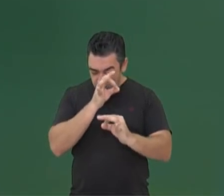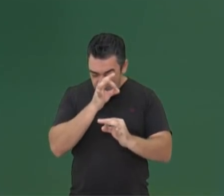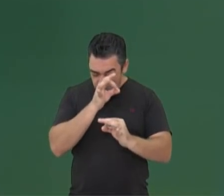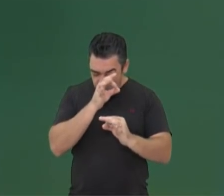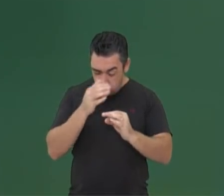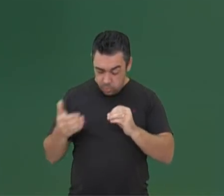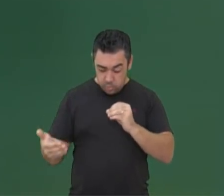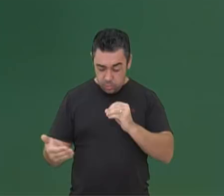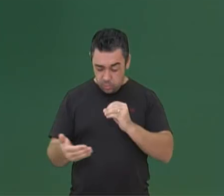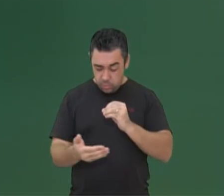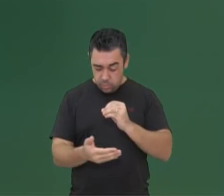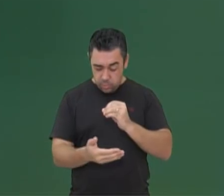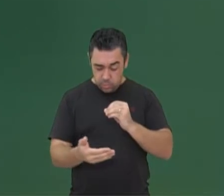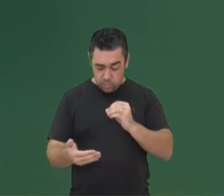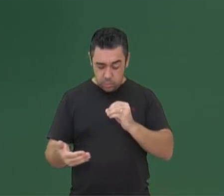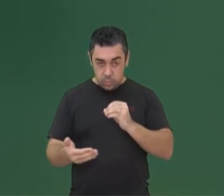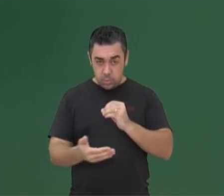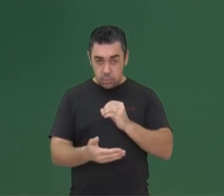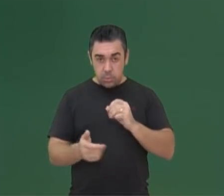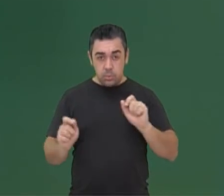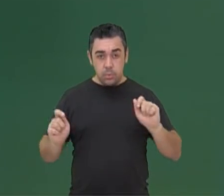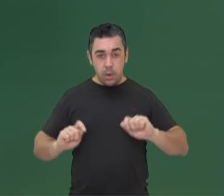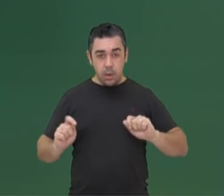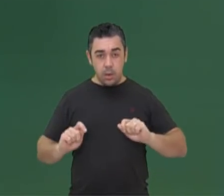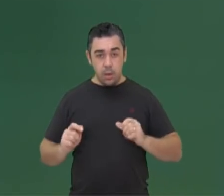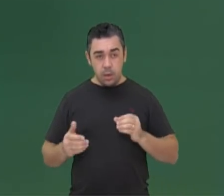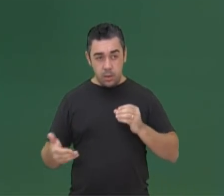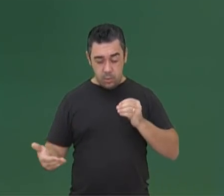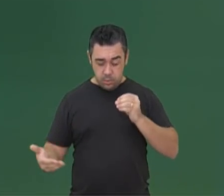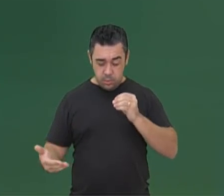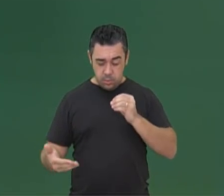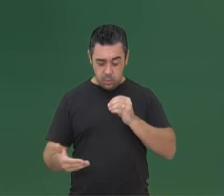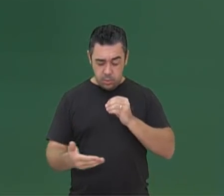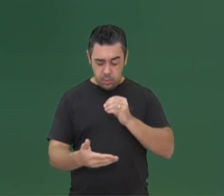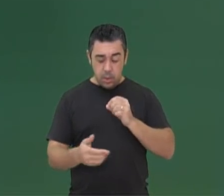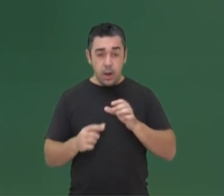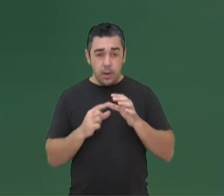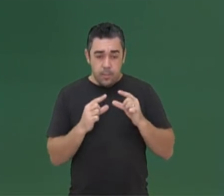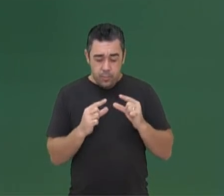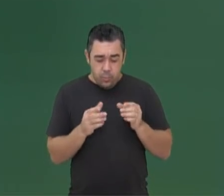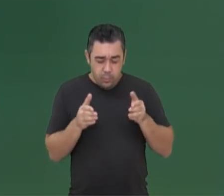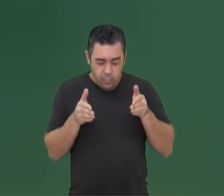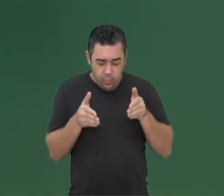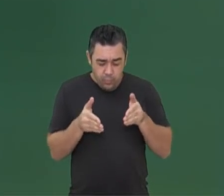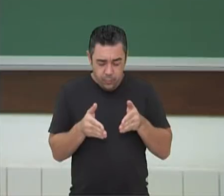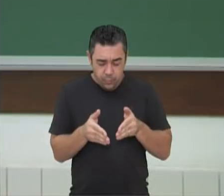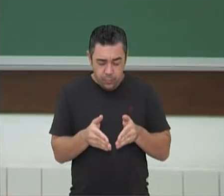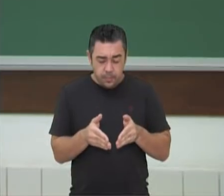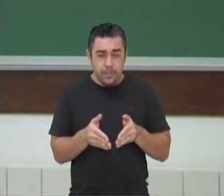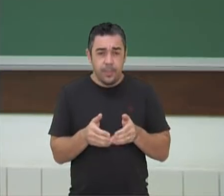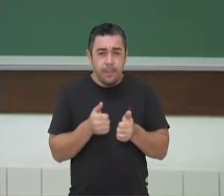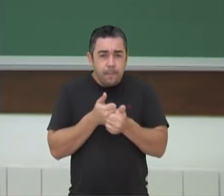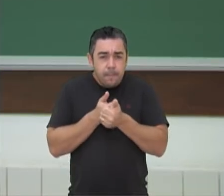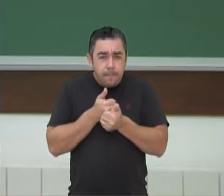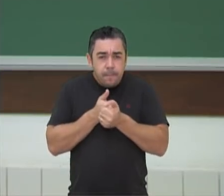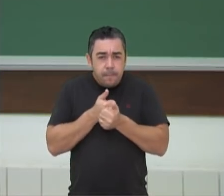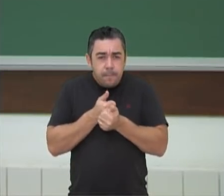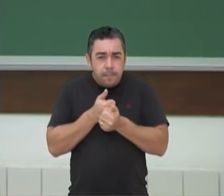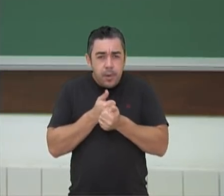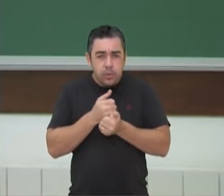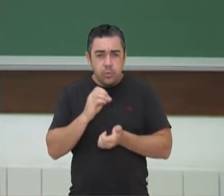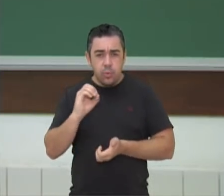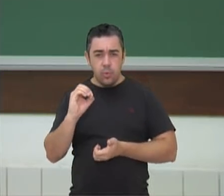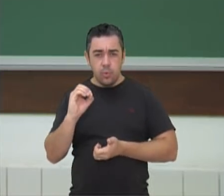observar. E eu tenho, na ponta de baixo, uma lente objetiva, que fica próximo ao objeto que eu quero